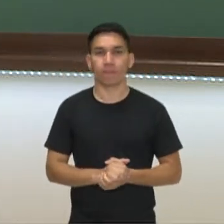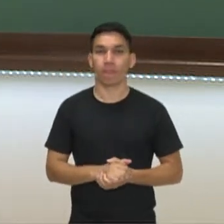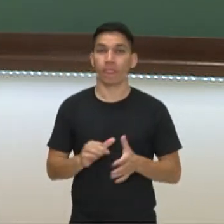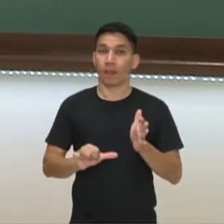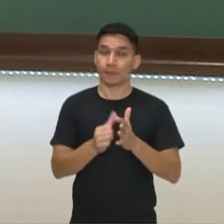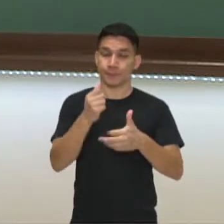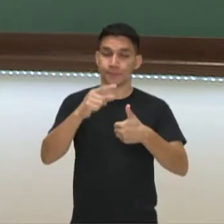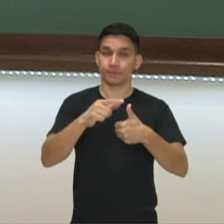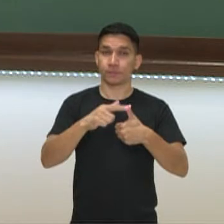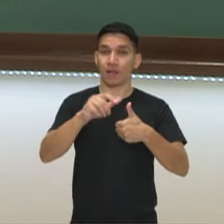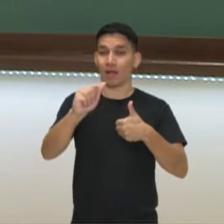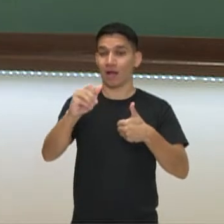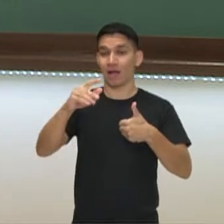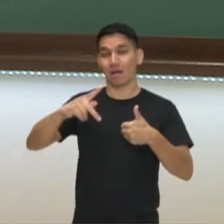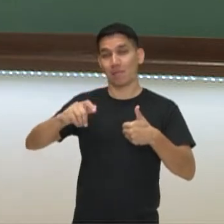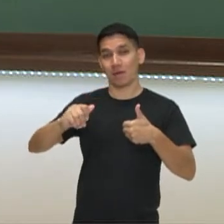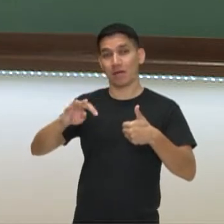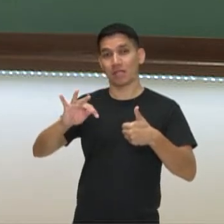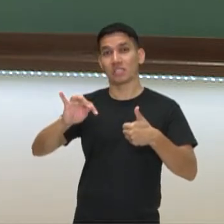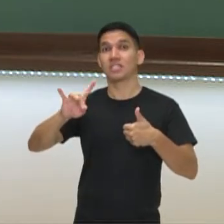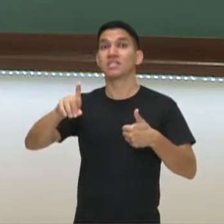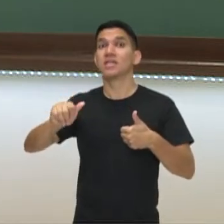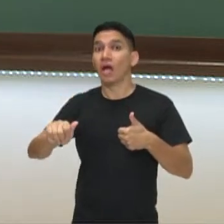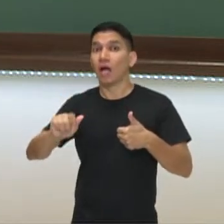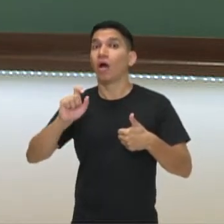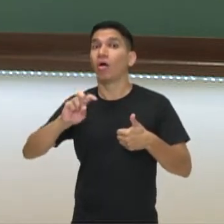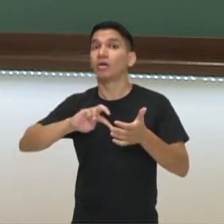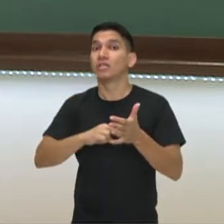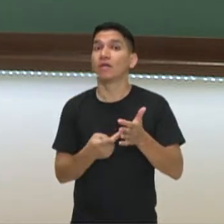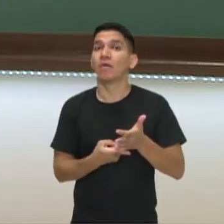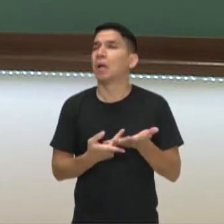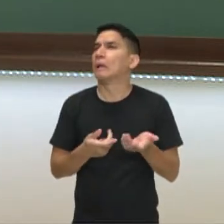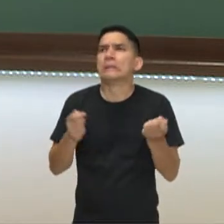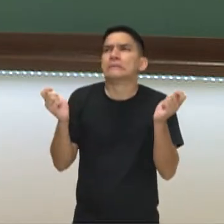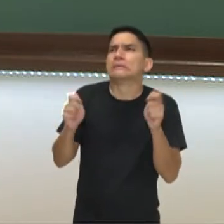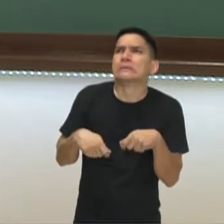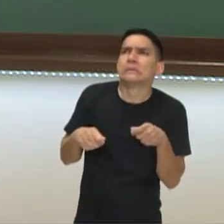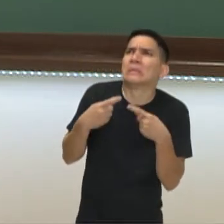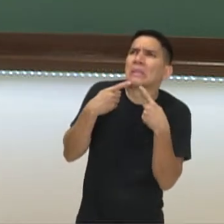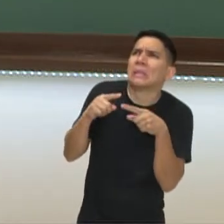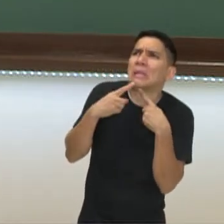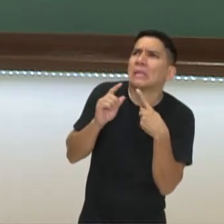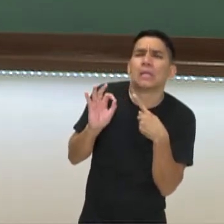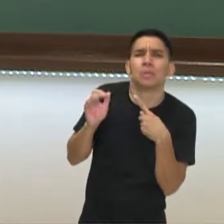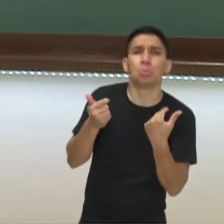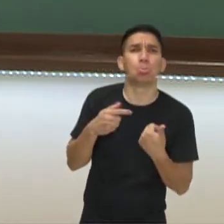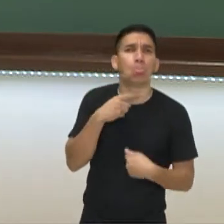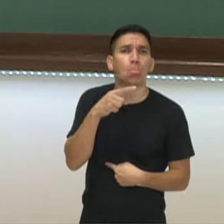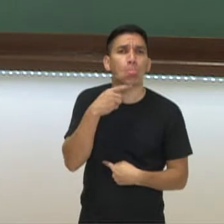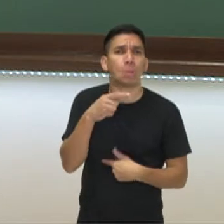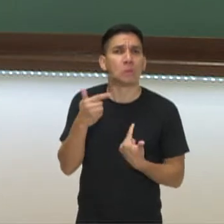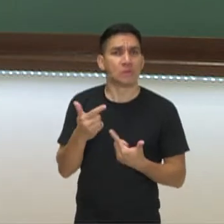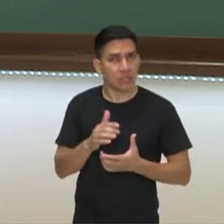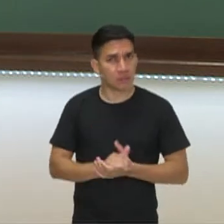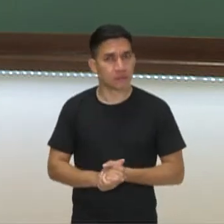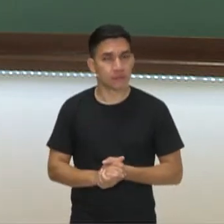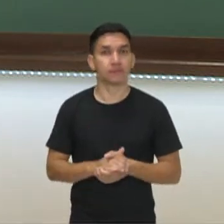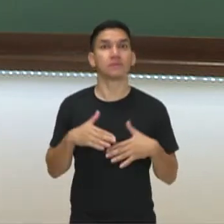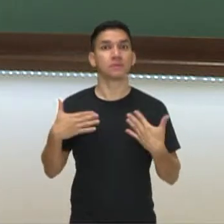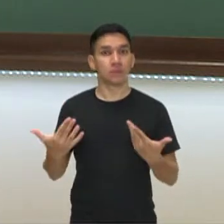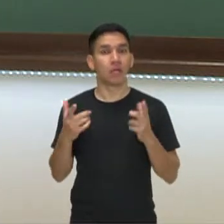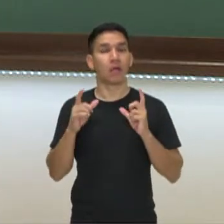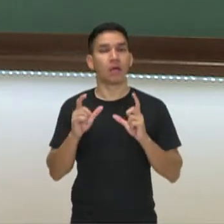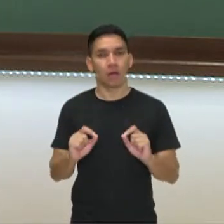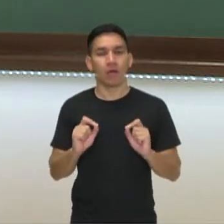induzir a apatia é justamente a incapacidade de você conseguir questionar. Nesse sentido, né, se